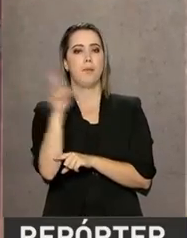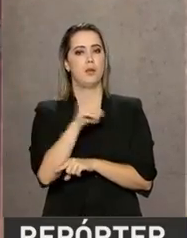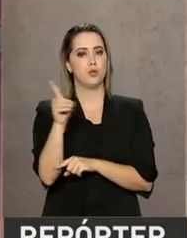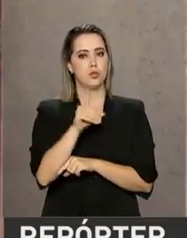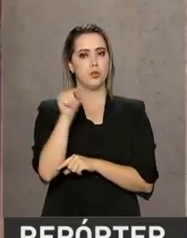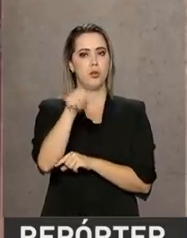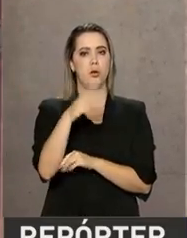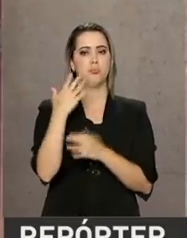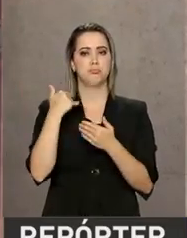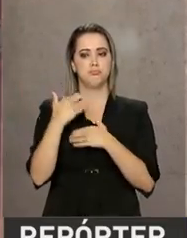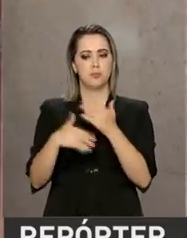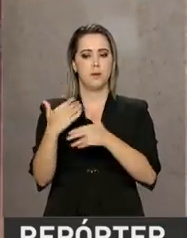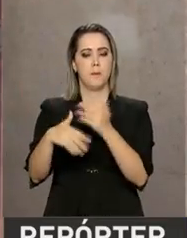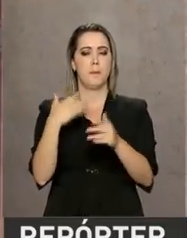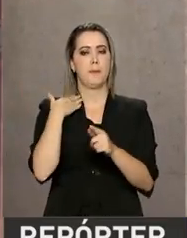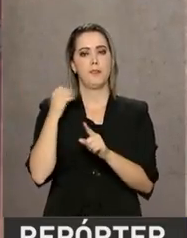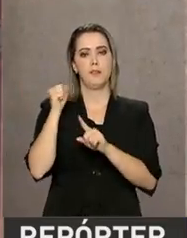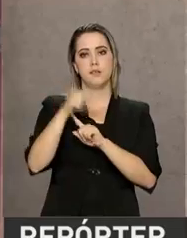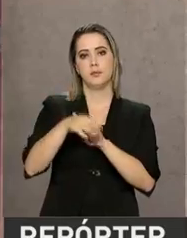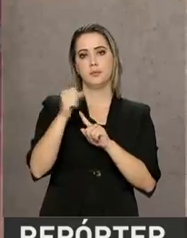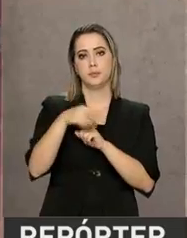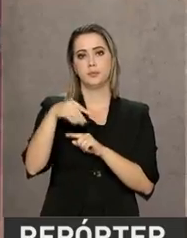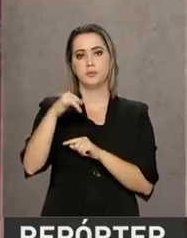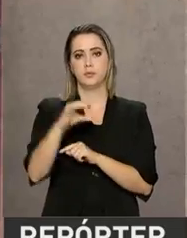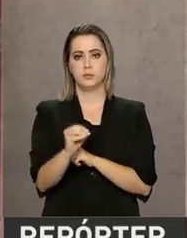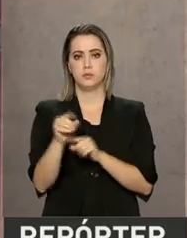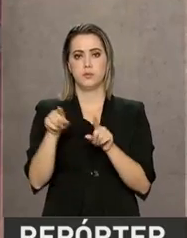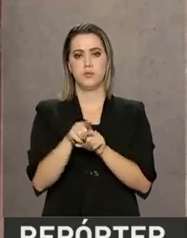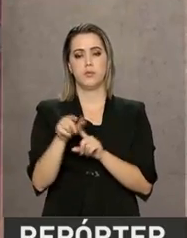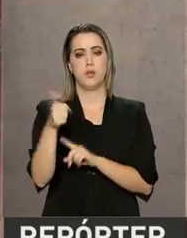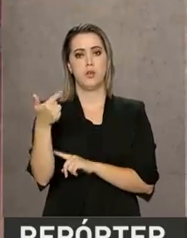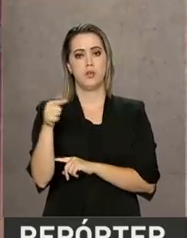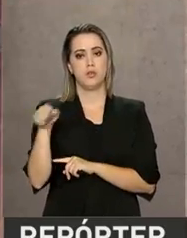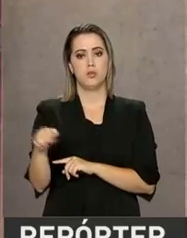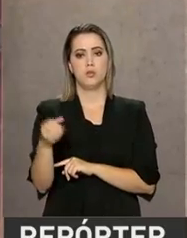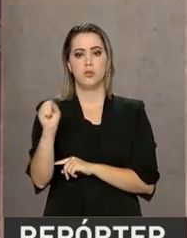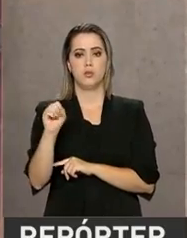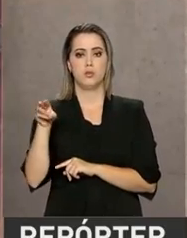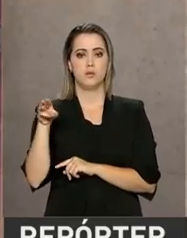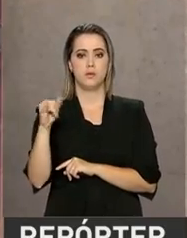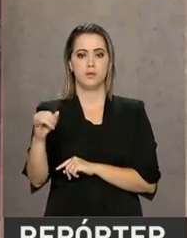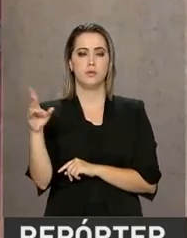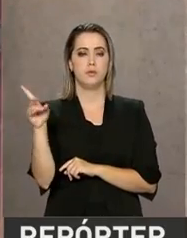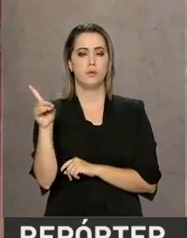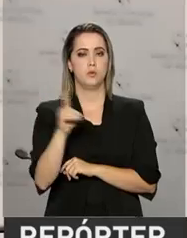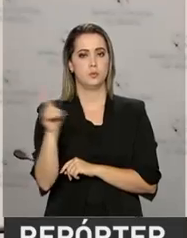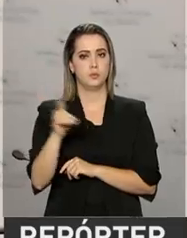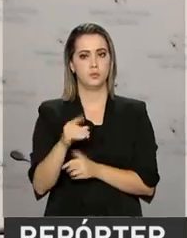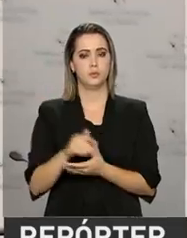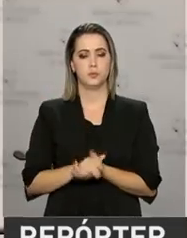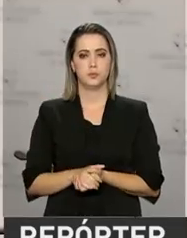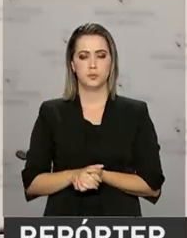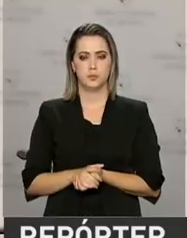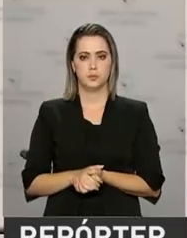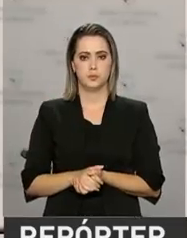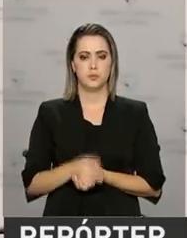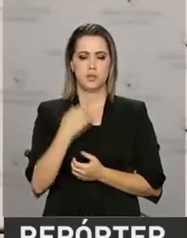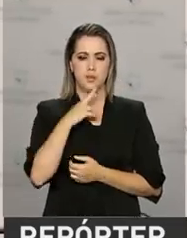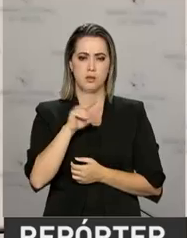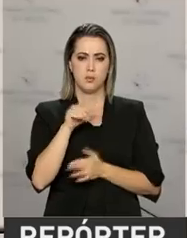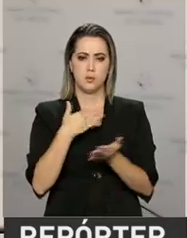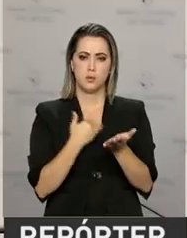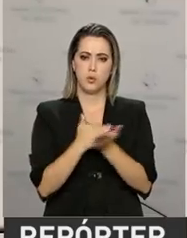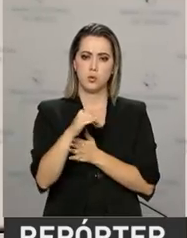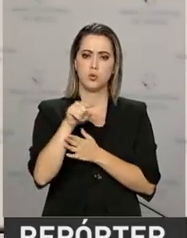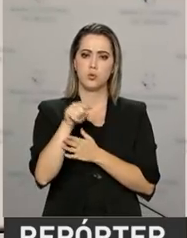dólares e a projeção do Banco Central para o mês de maio é de 2,8 Bilhões de Dólares os resultados devem